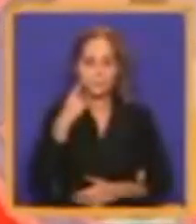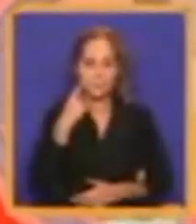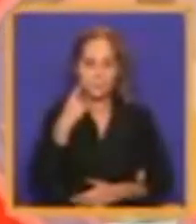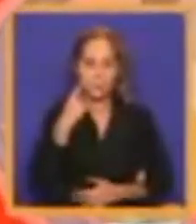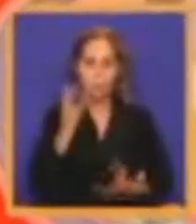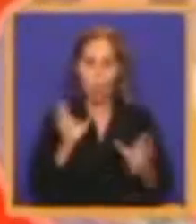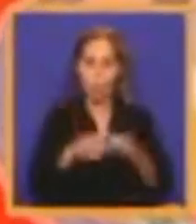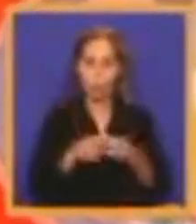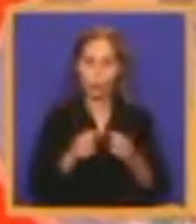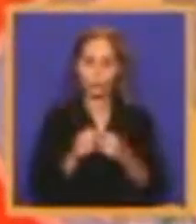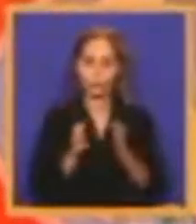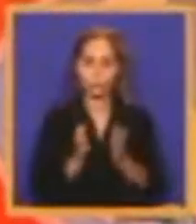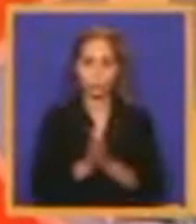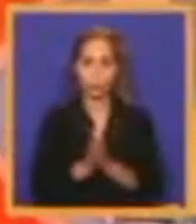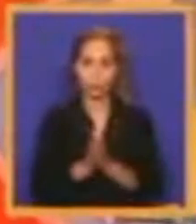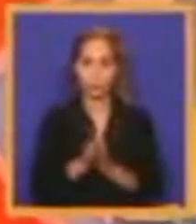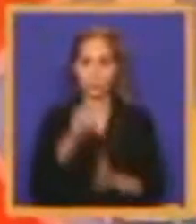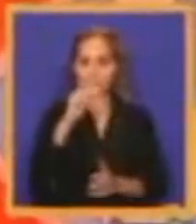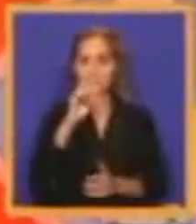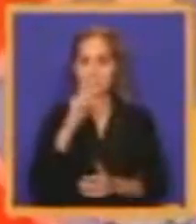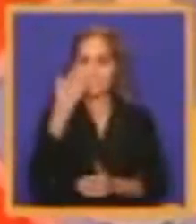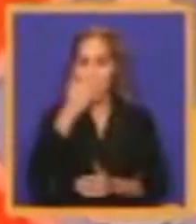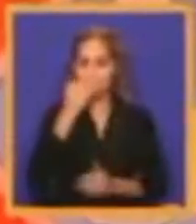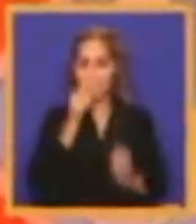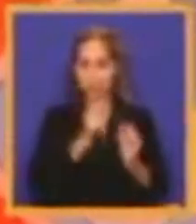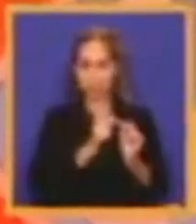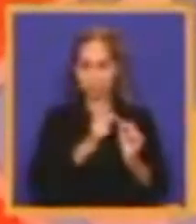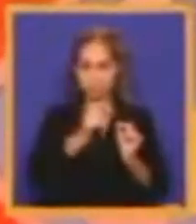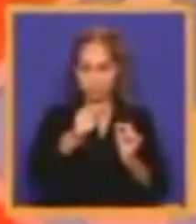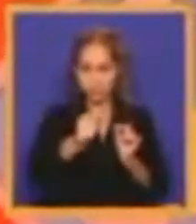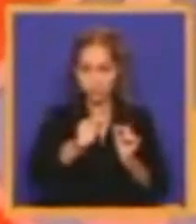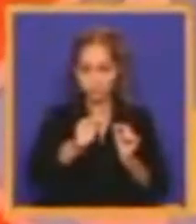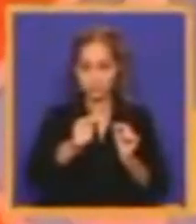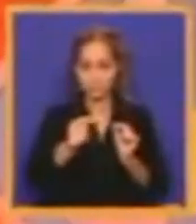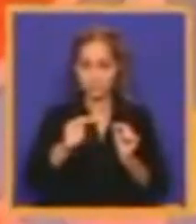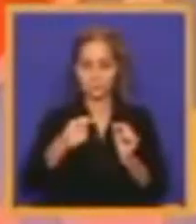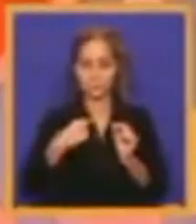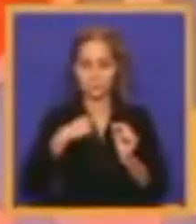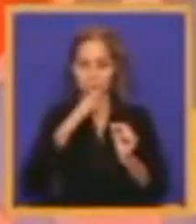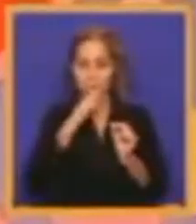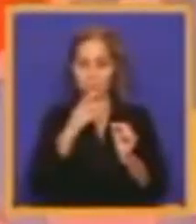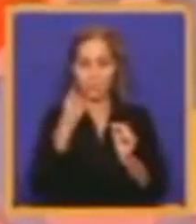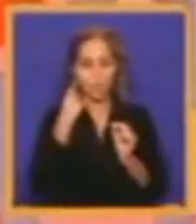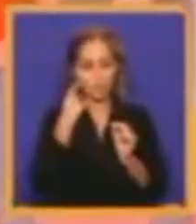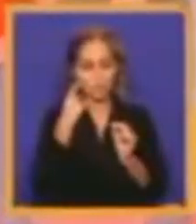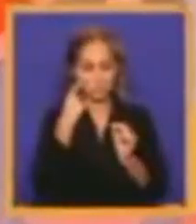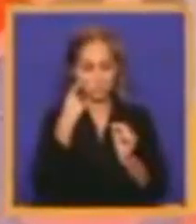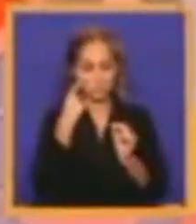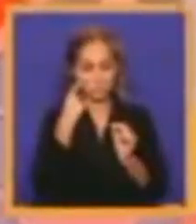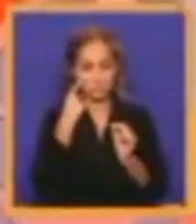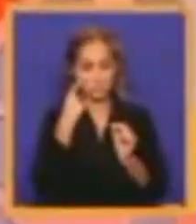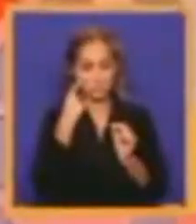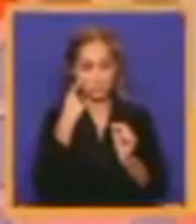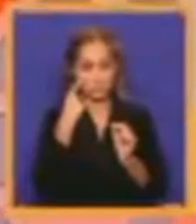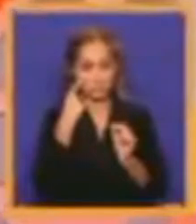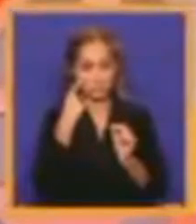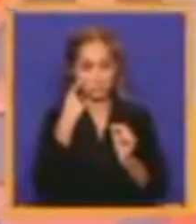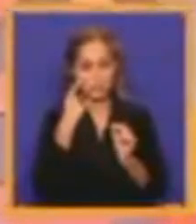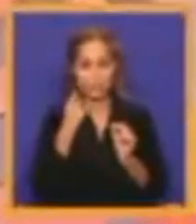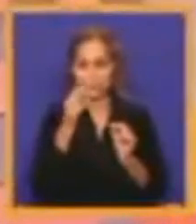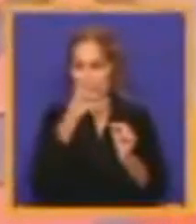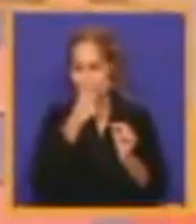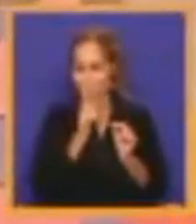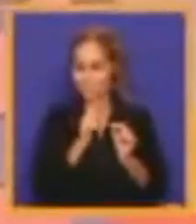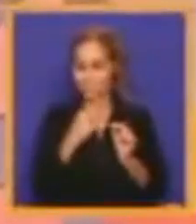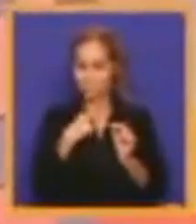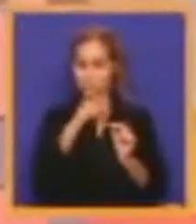deste grupo todo, que são 30 dias de nascimento, aqueles para quem eu chamo alguma atenção, para no fundo, para não apanharem grandes